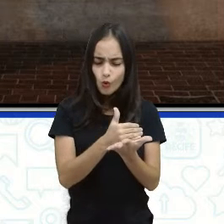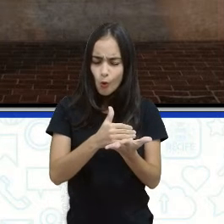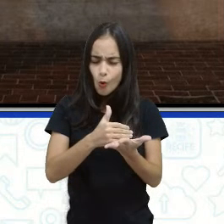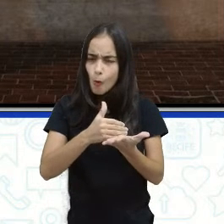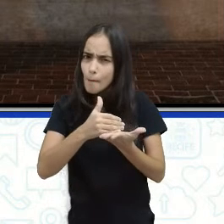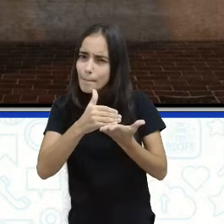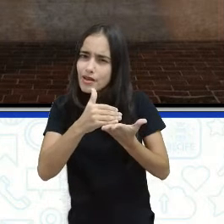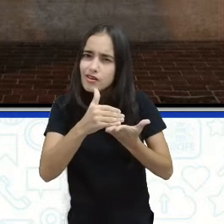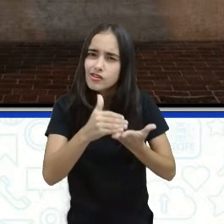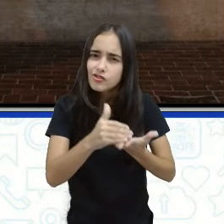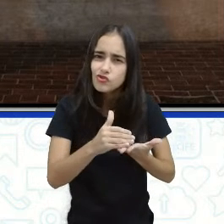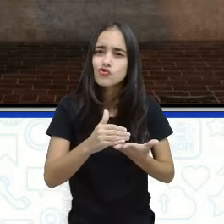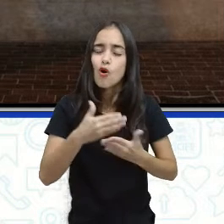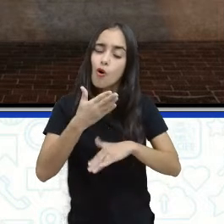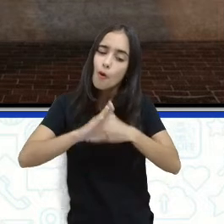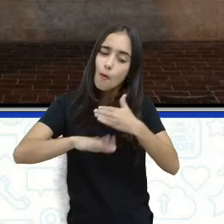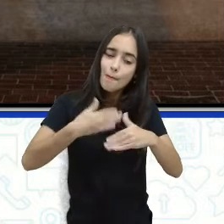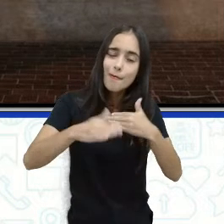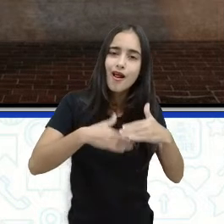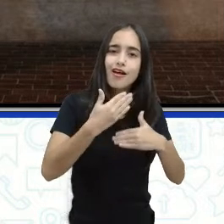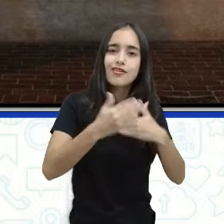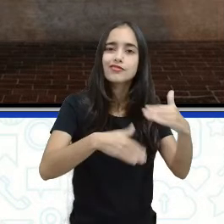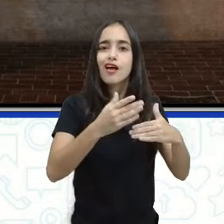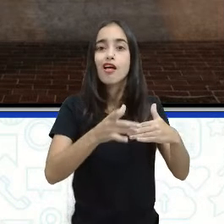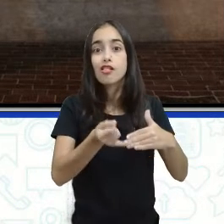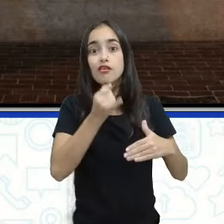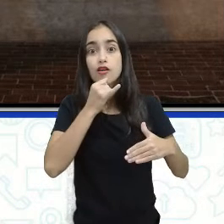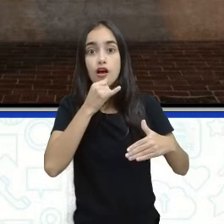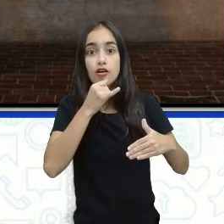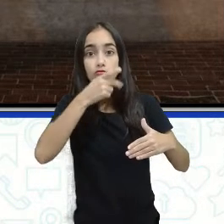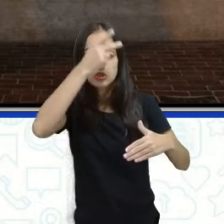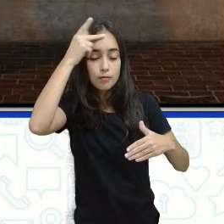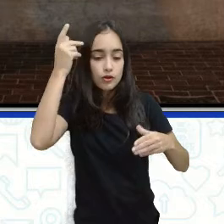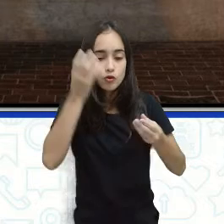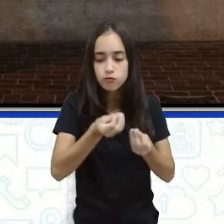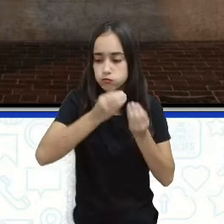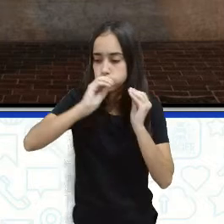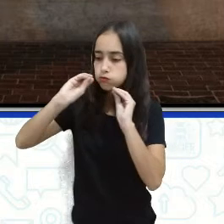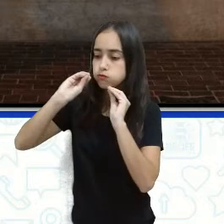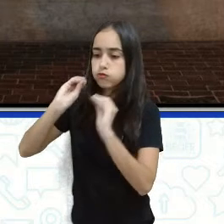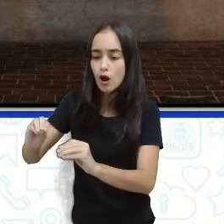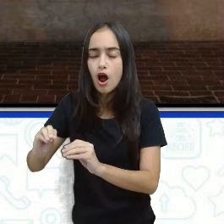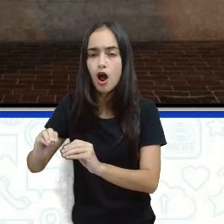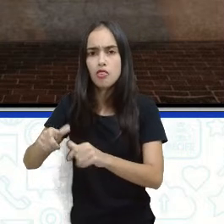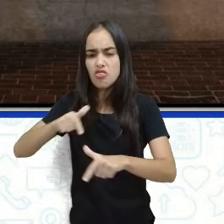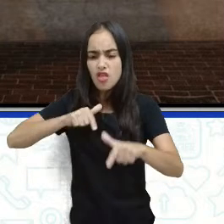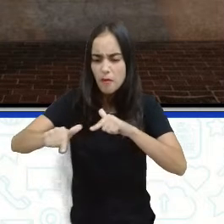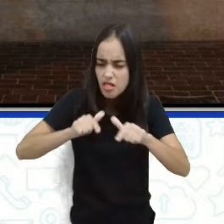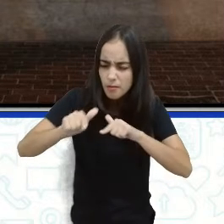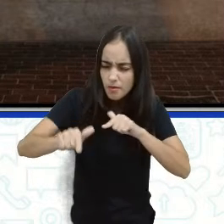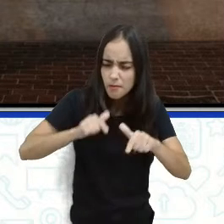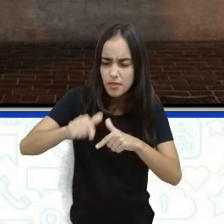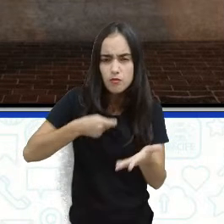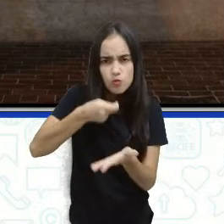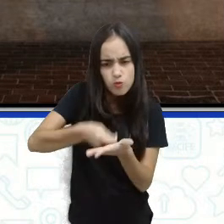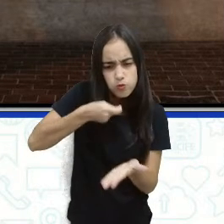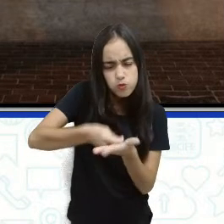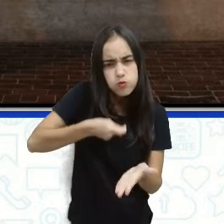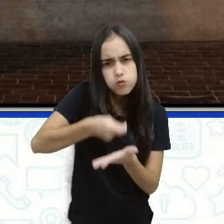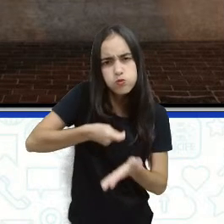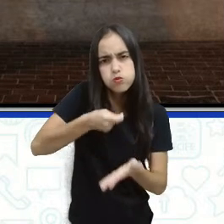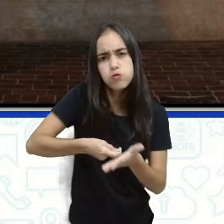né, esse processo, né, mandam os judeus para os campos de concentração, trabalho forçado,